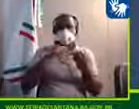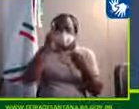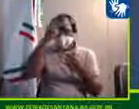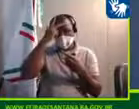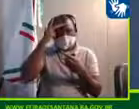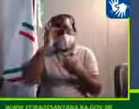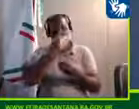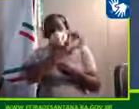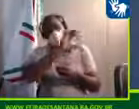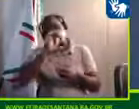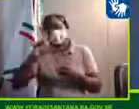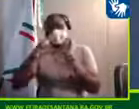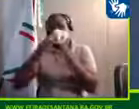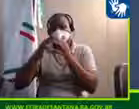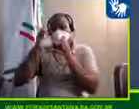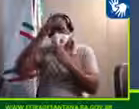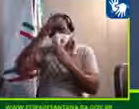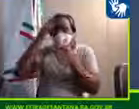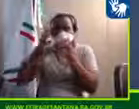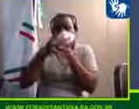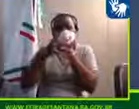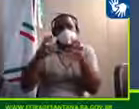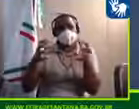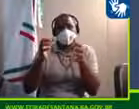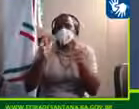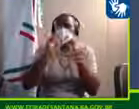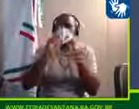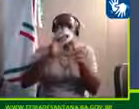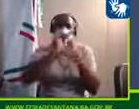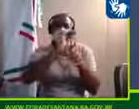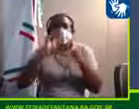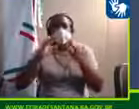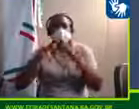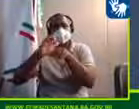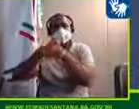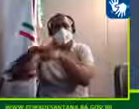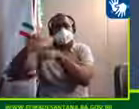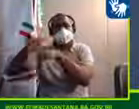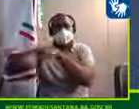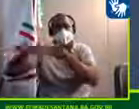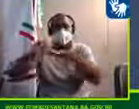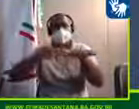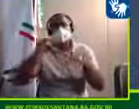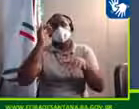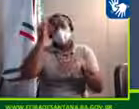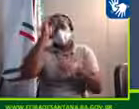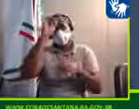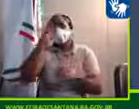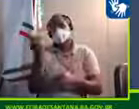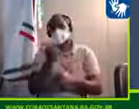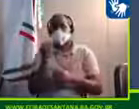pessoas que evitem aglomeração. O mais que puder, evite transmitir doença para sua casa.